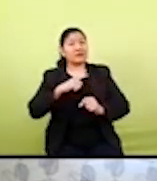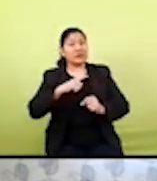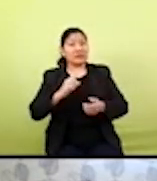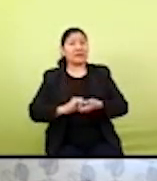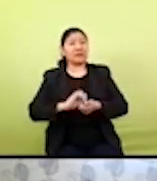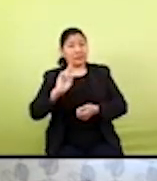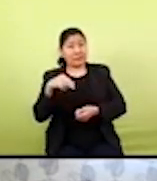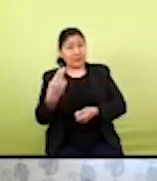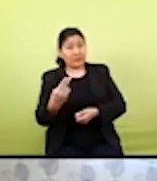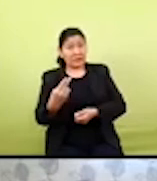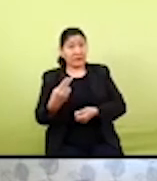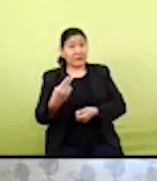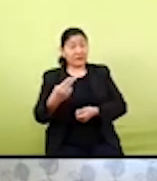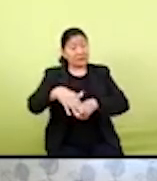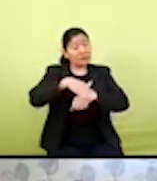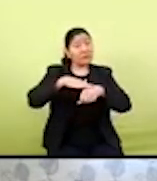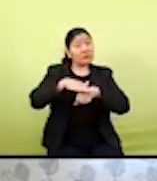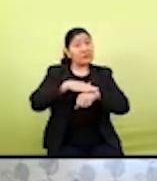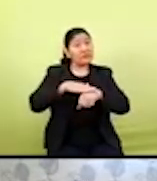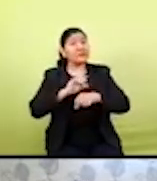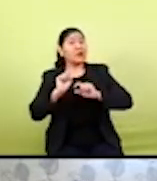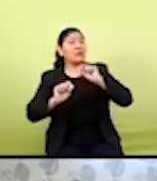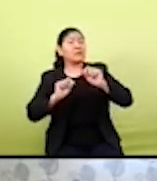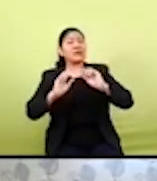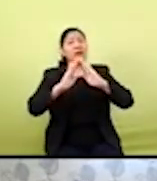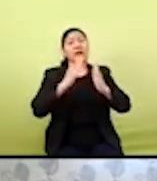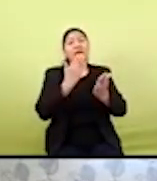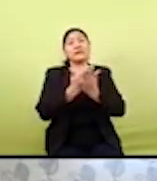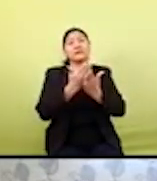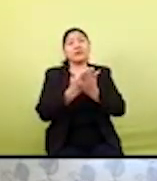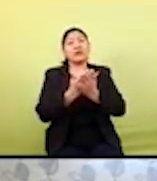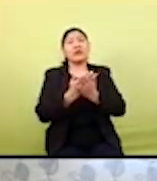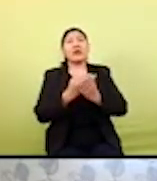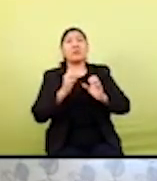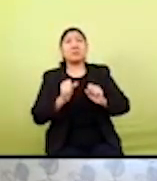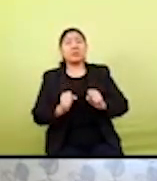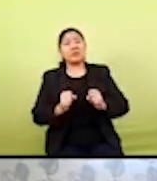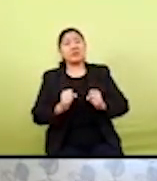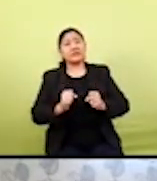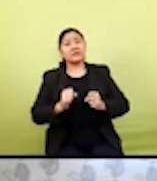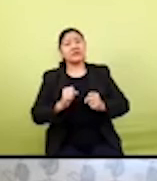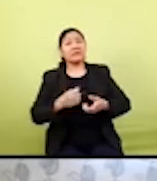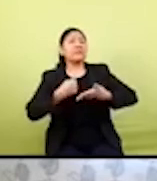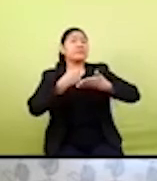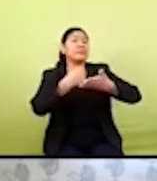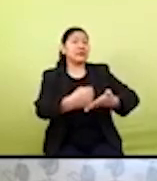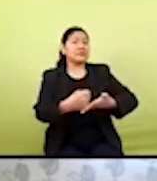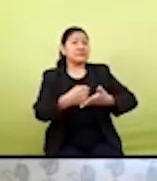para a gente falar um pouquinho sobre o que a escola, a nosso ver, pode fazer para contribuir